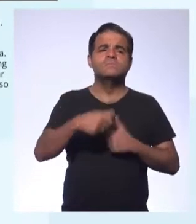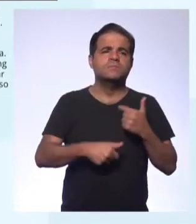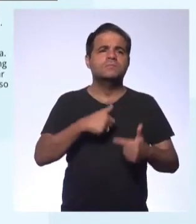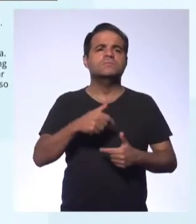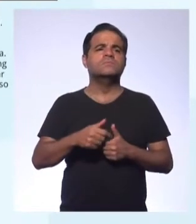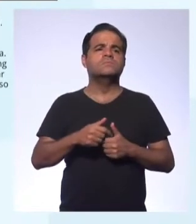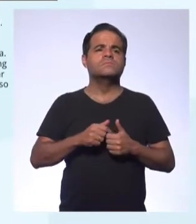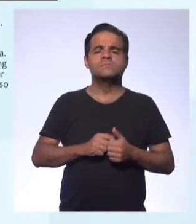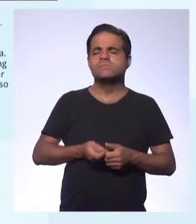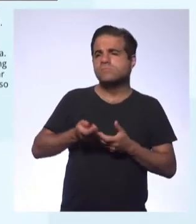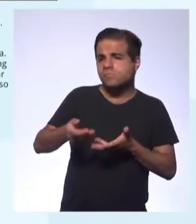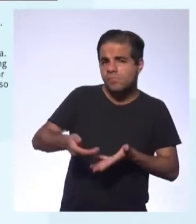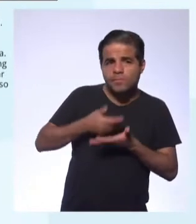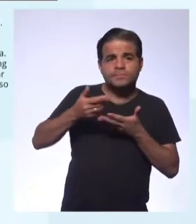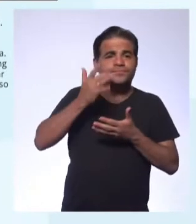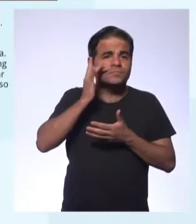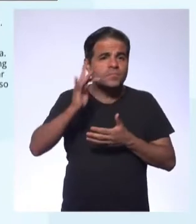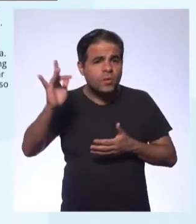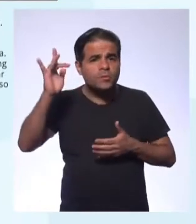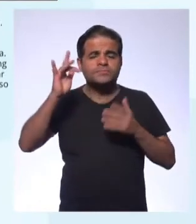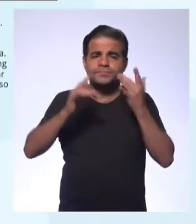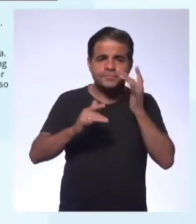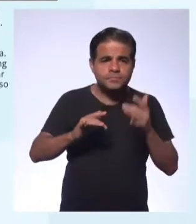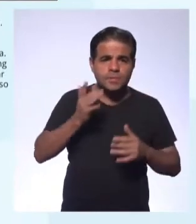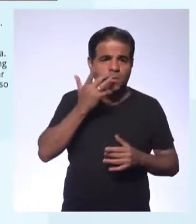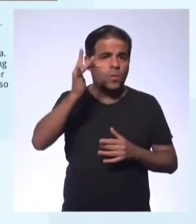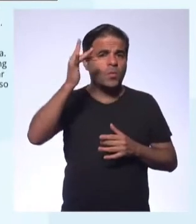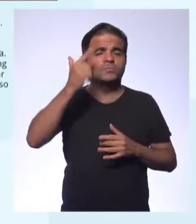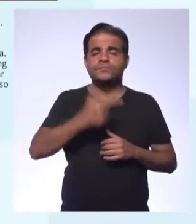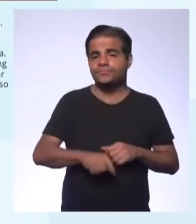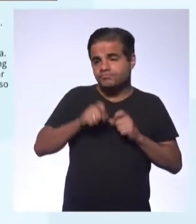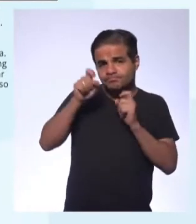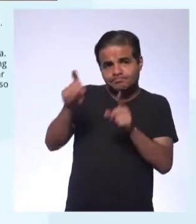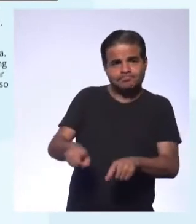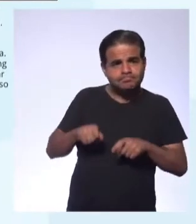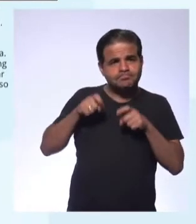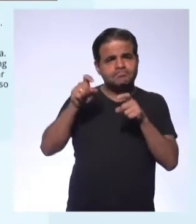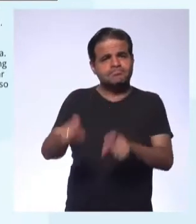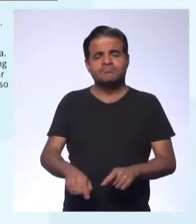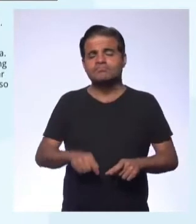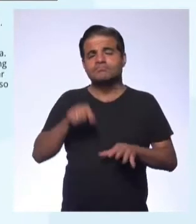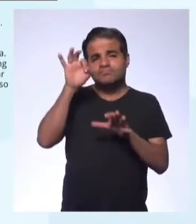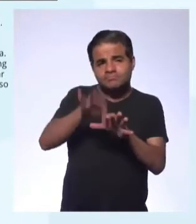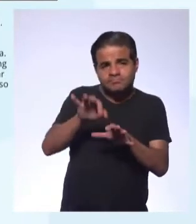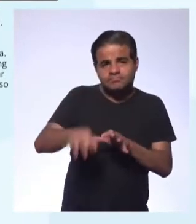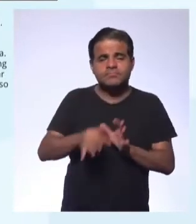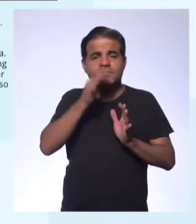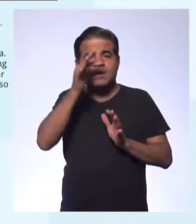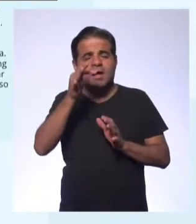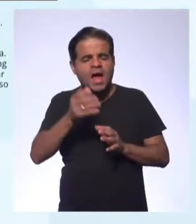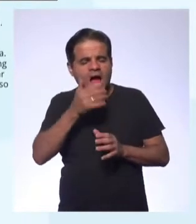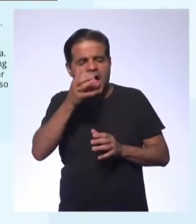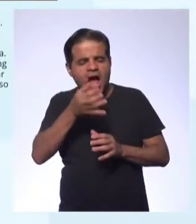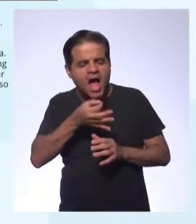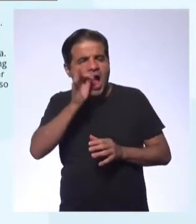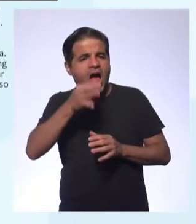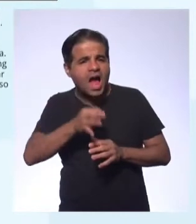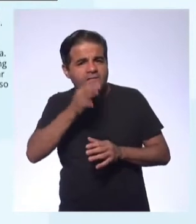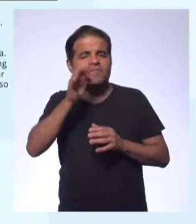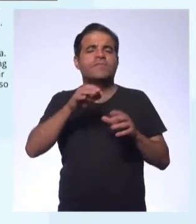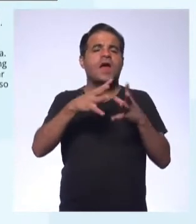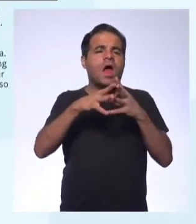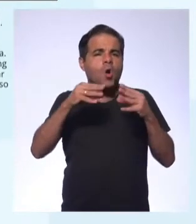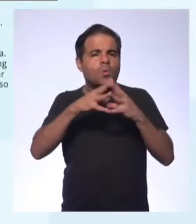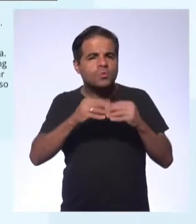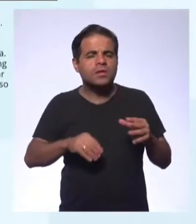a mineração, o ouro e posteriormente as lavouras de café, cacau, algodão, tabaco, entre